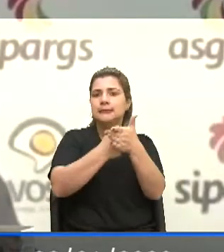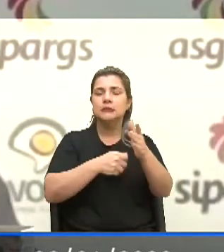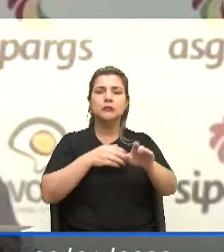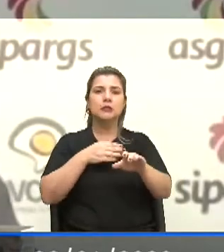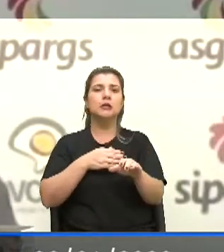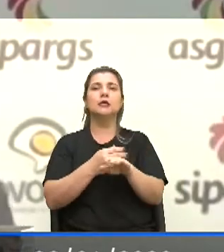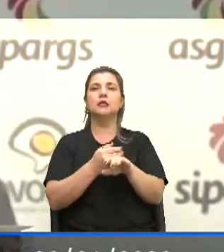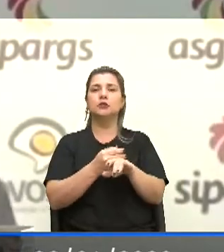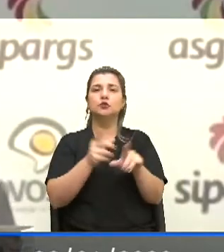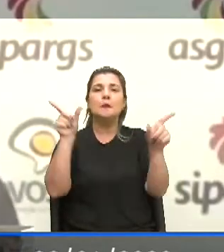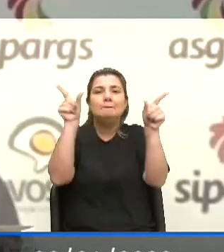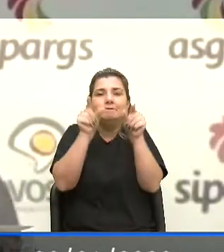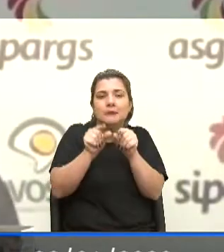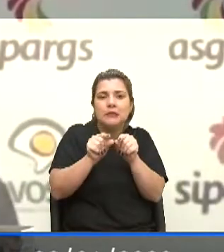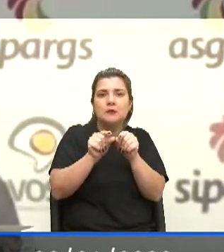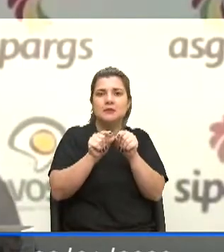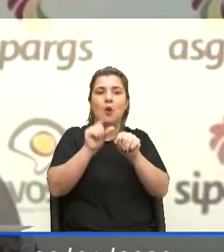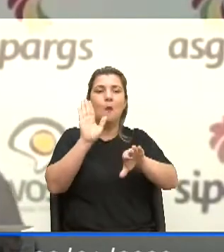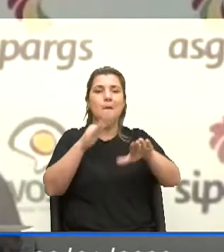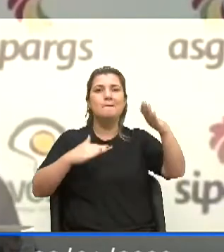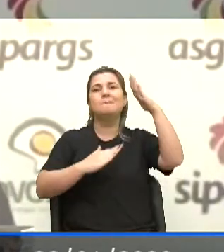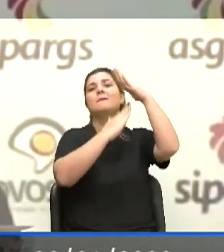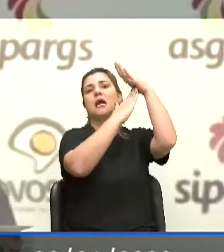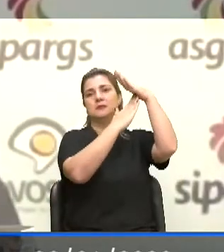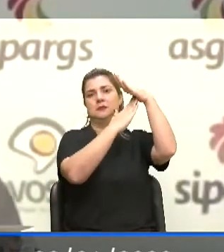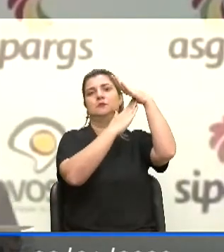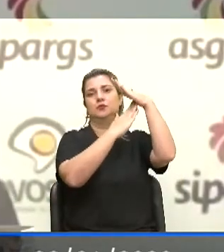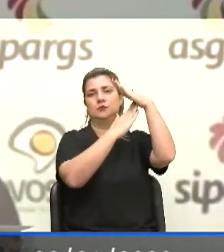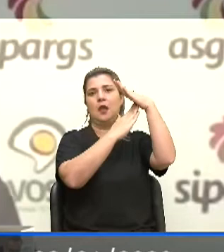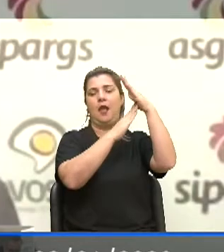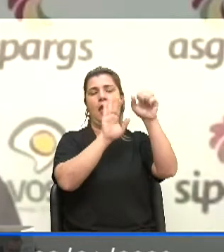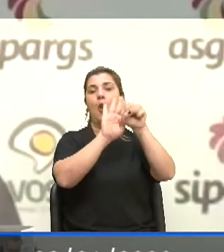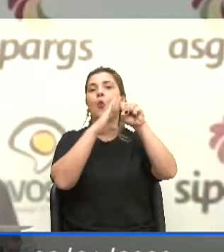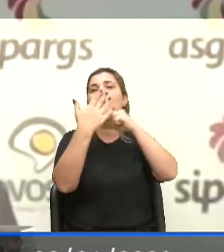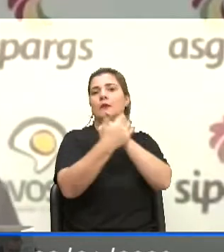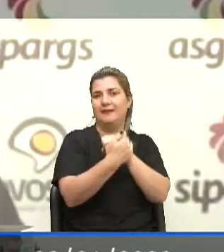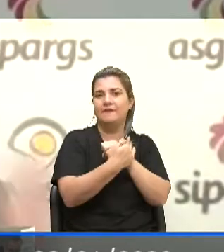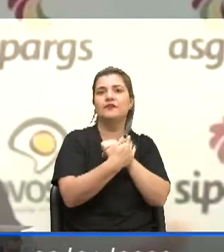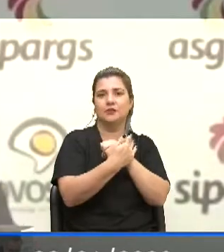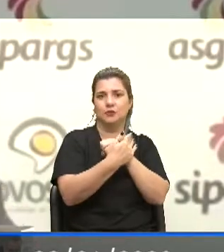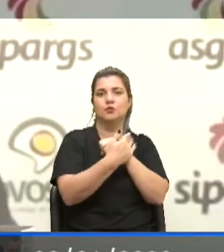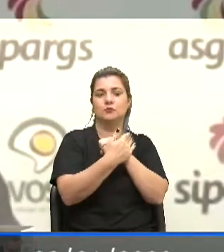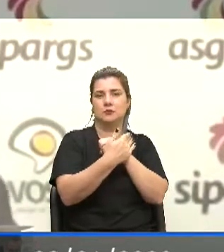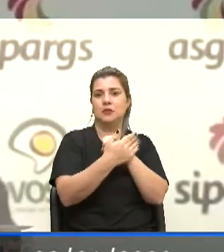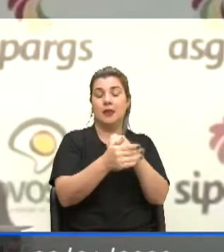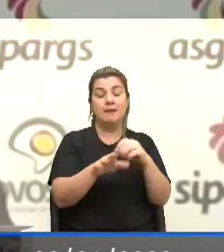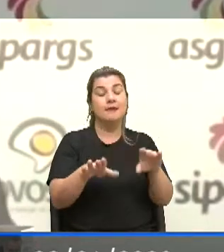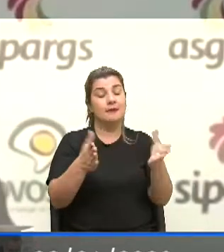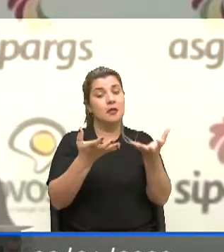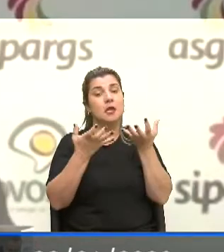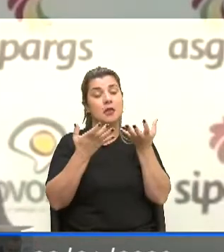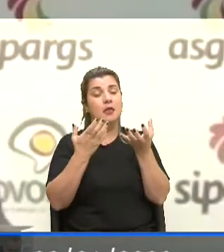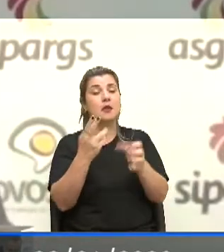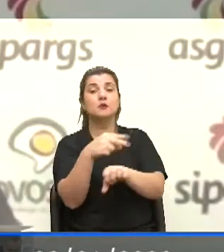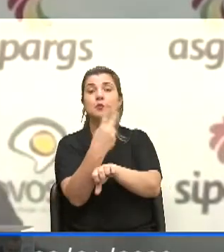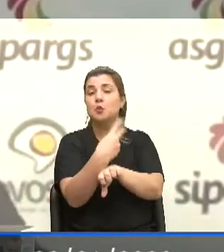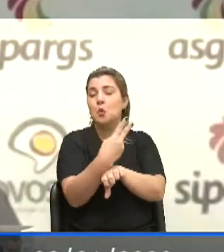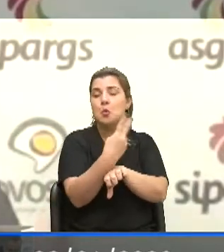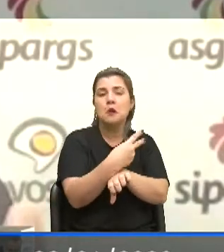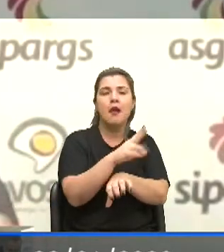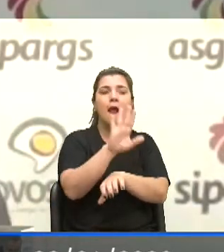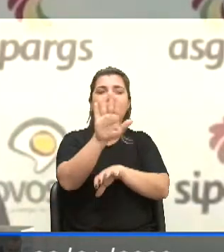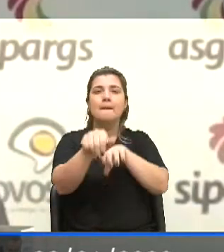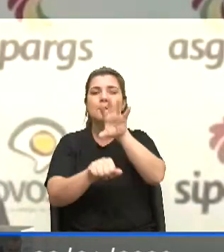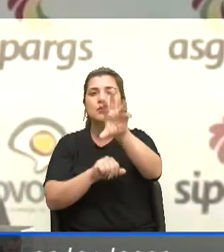efeitos dessa pandemia. E nós queremos, com isso, sim, né, nos somarmos, né, e buscar, né, cada vez mais o avanço. Nós temos